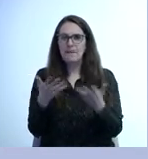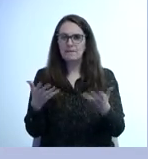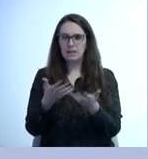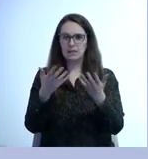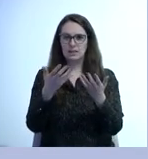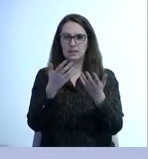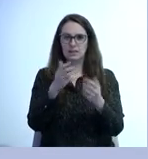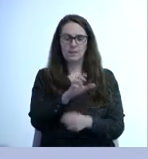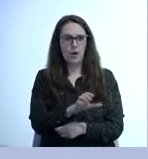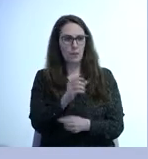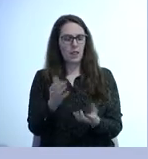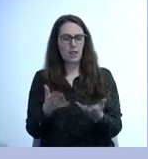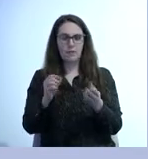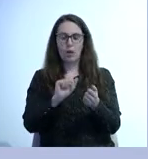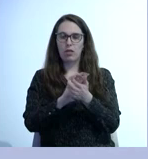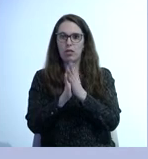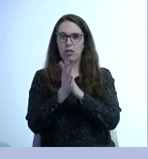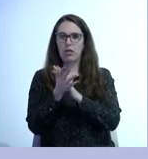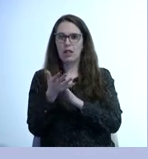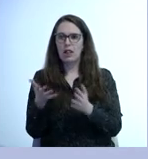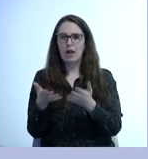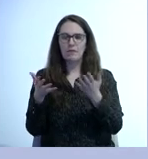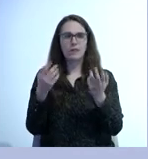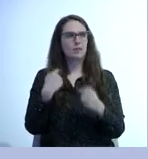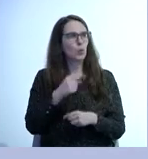Eu escrevi um dos textos, era a estranha leveza